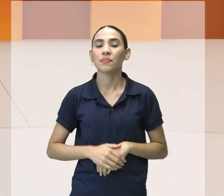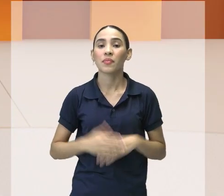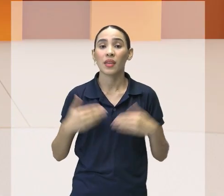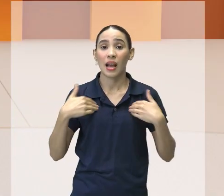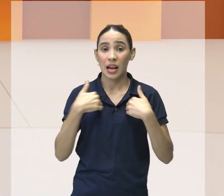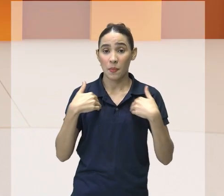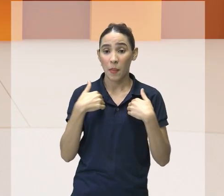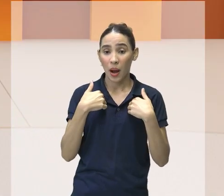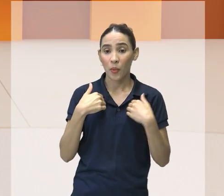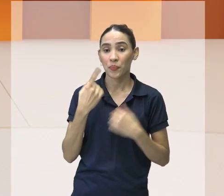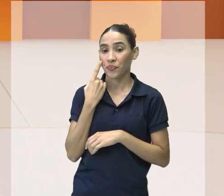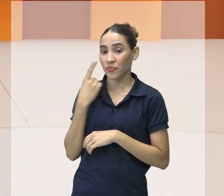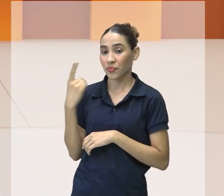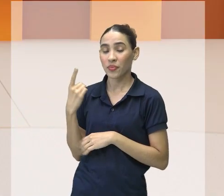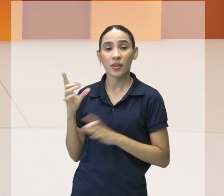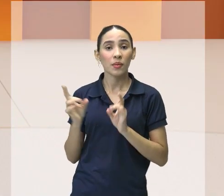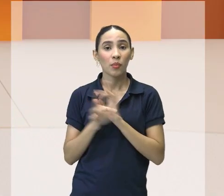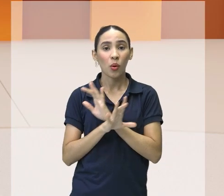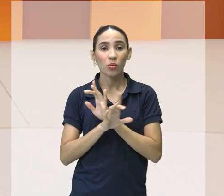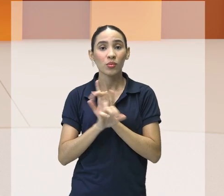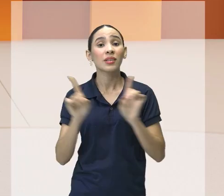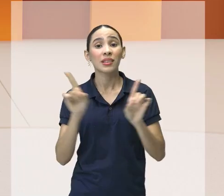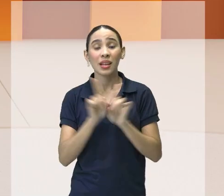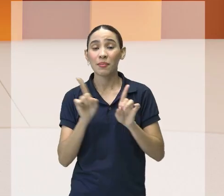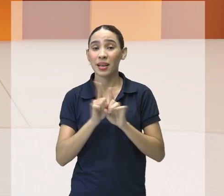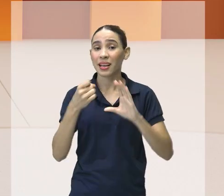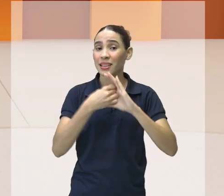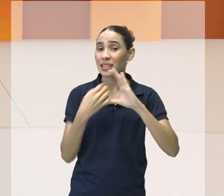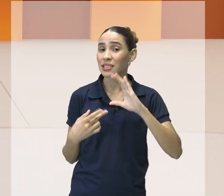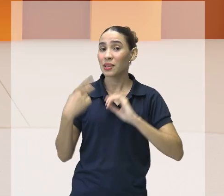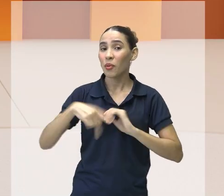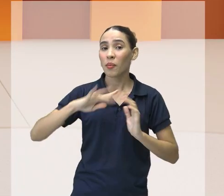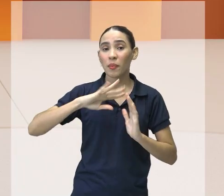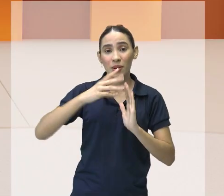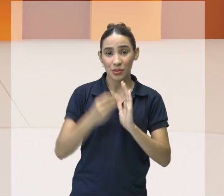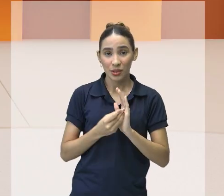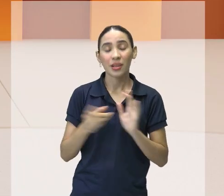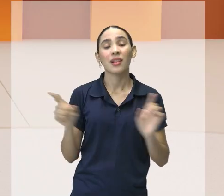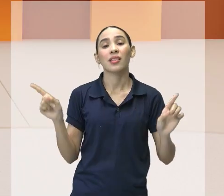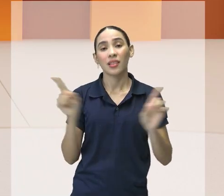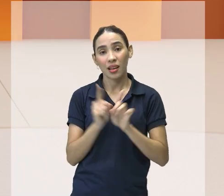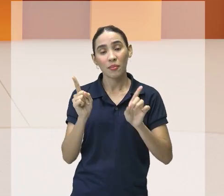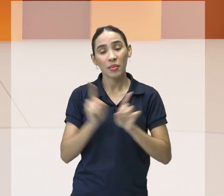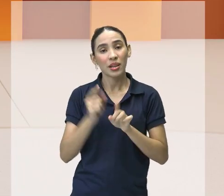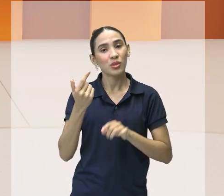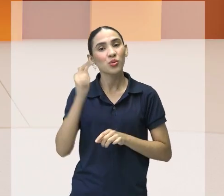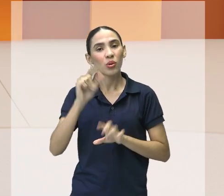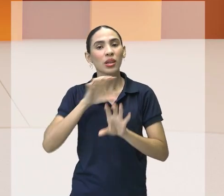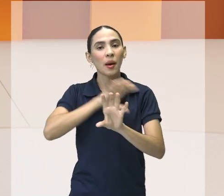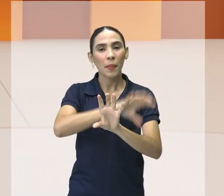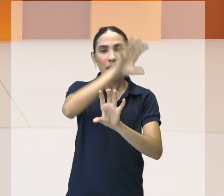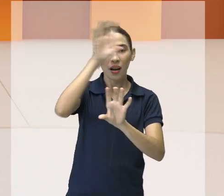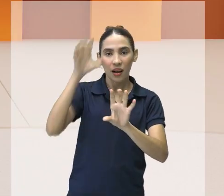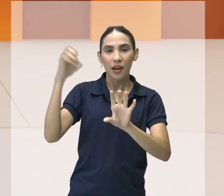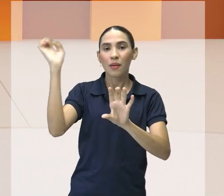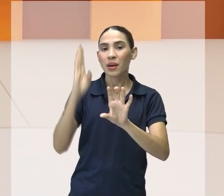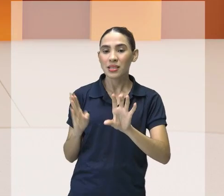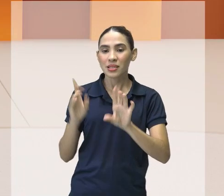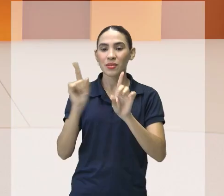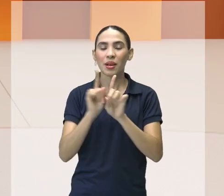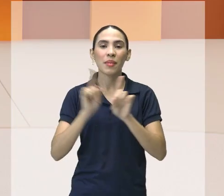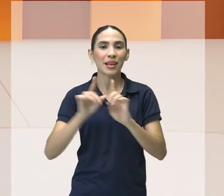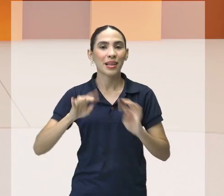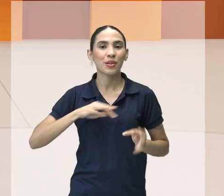extrativismo animal. Pronto, muito característico da região amazônica também e de outras regiões do Brasil e